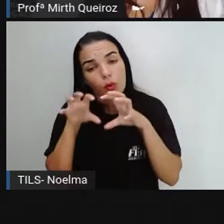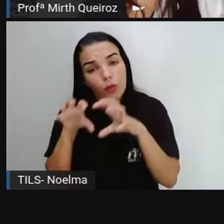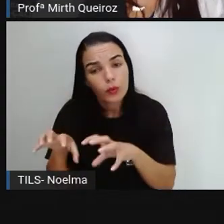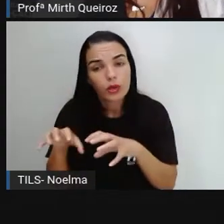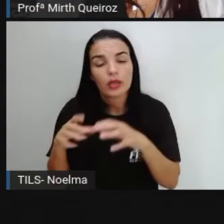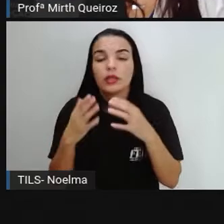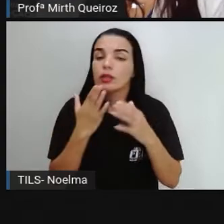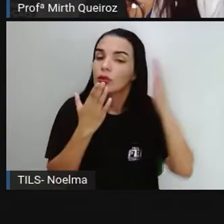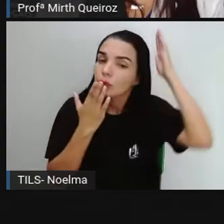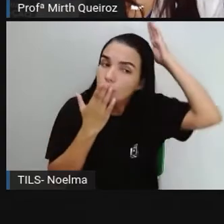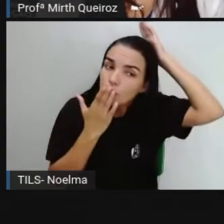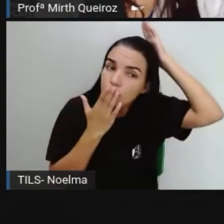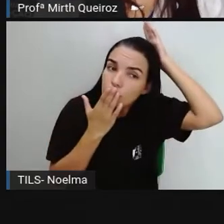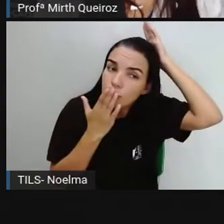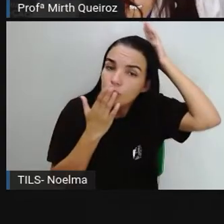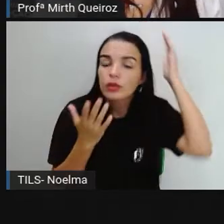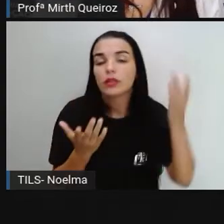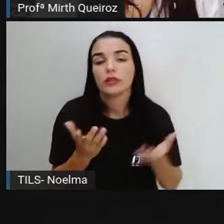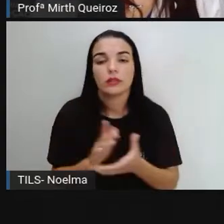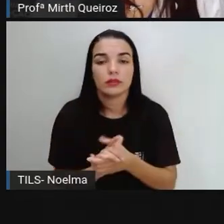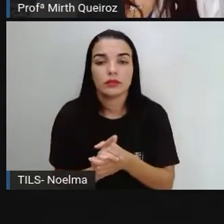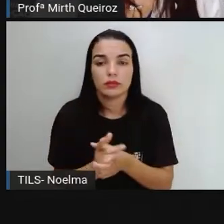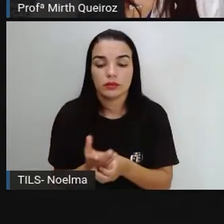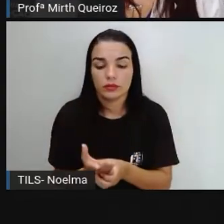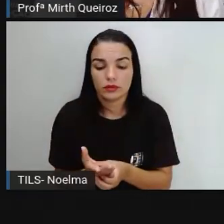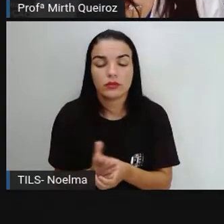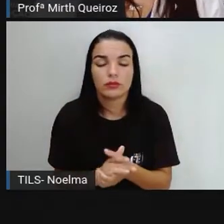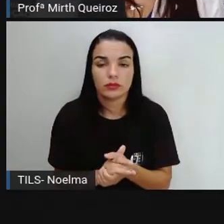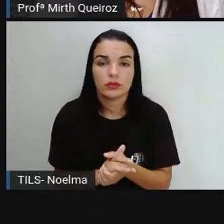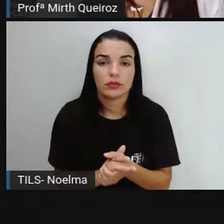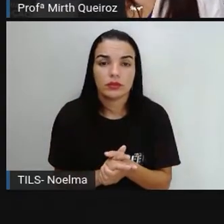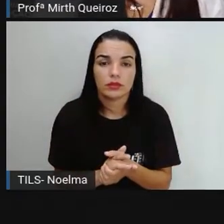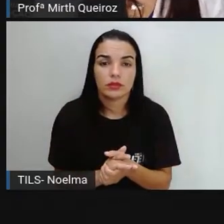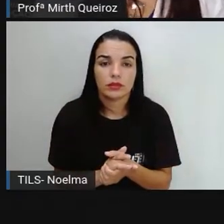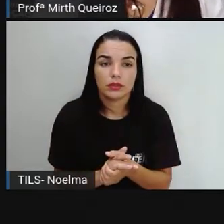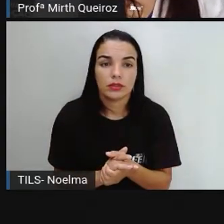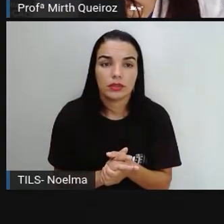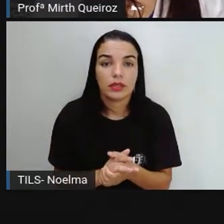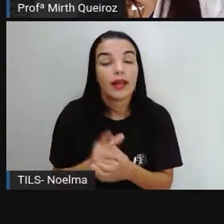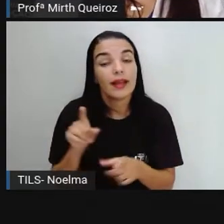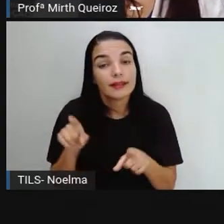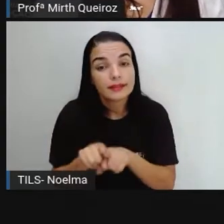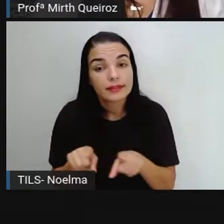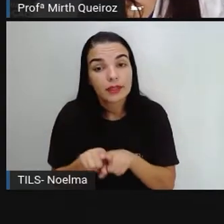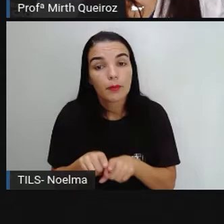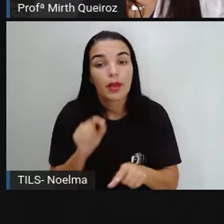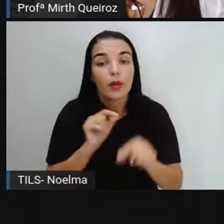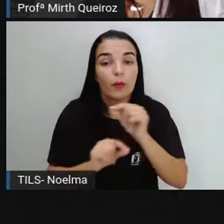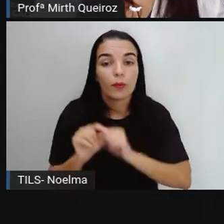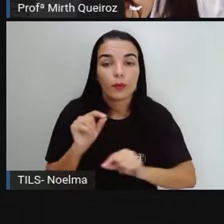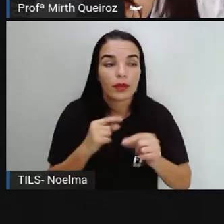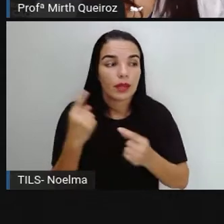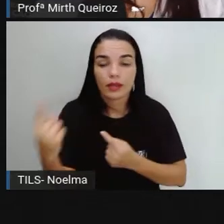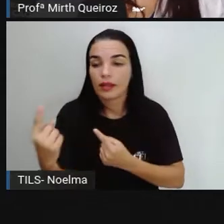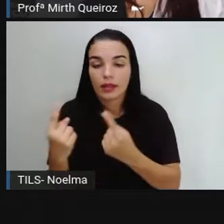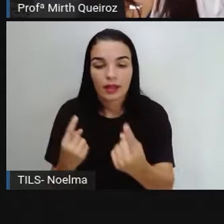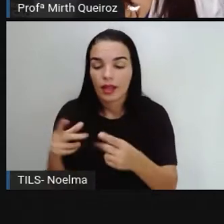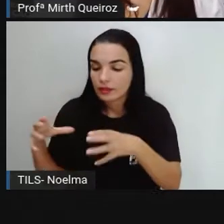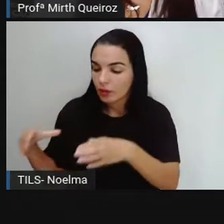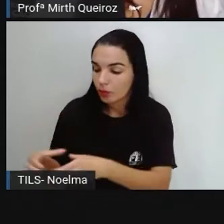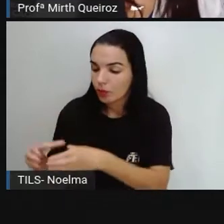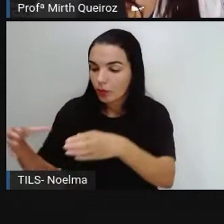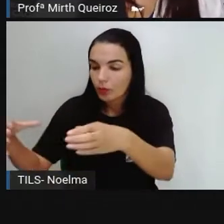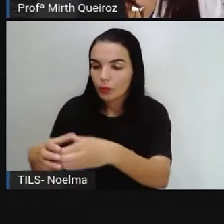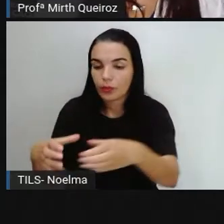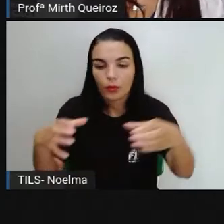várias culturas, vão influenciar aí essas populações indígenas também, e entre elas também, uma vez que cada população indígena